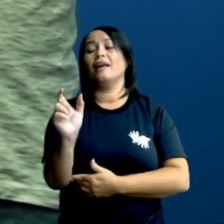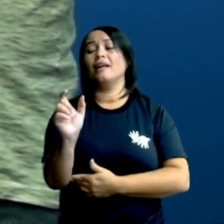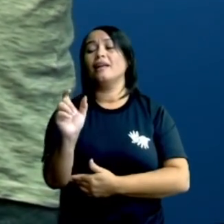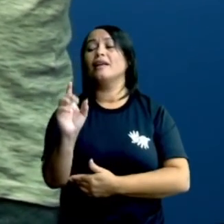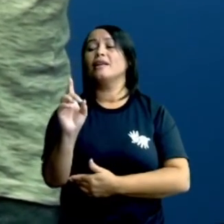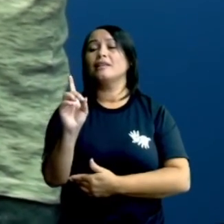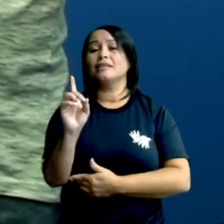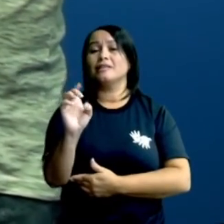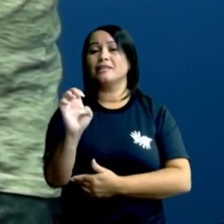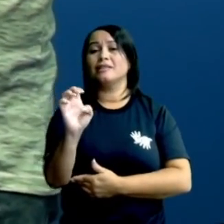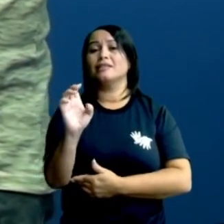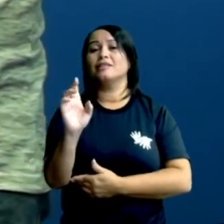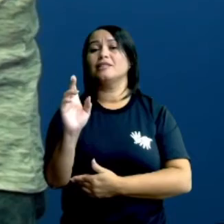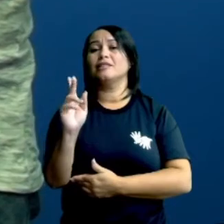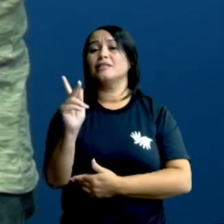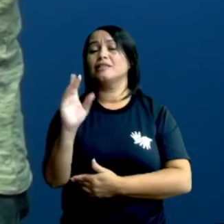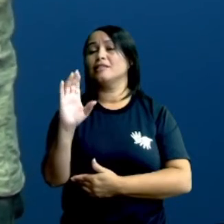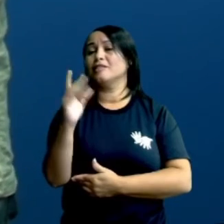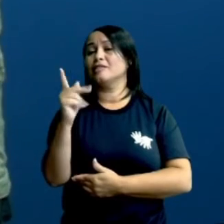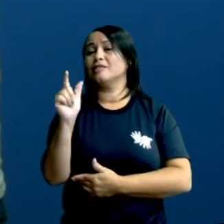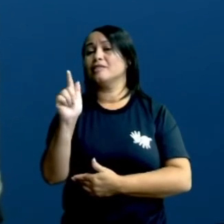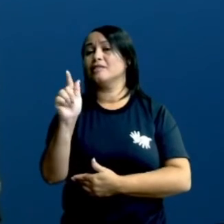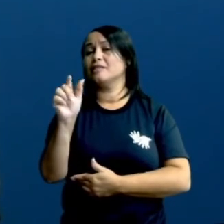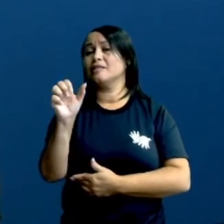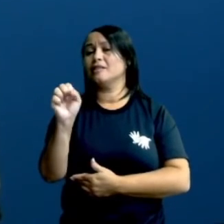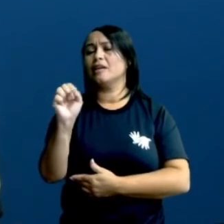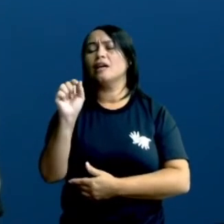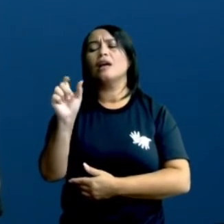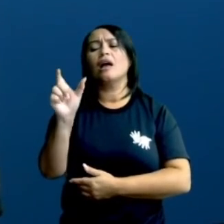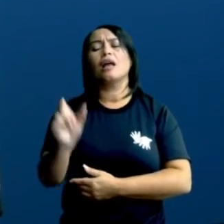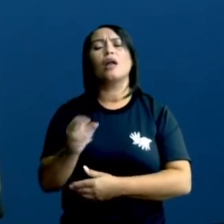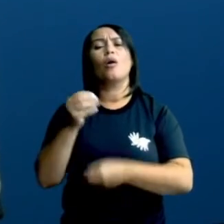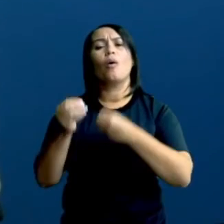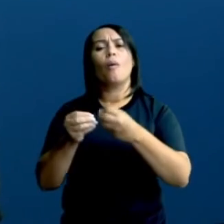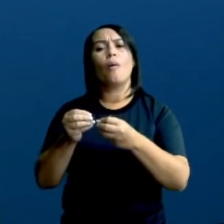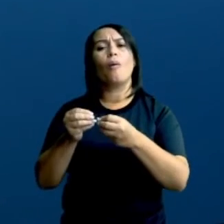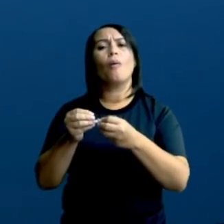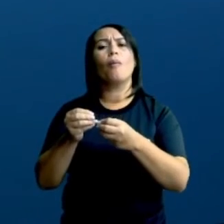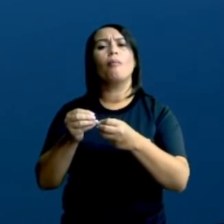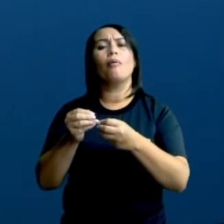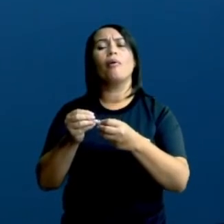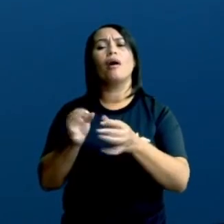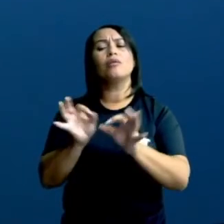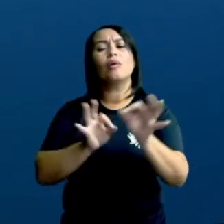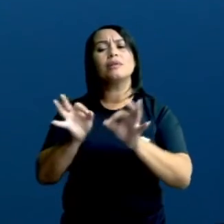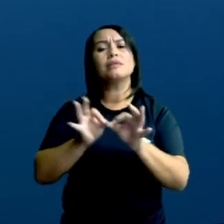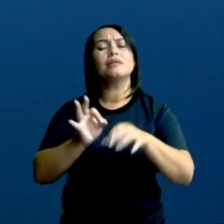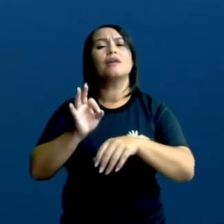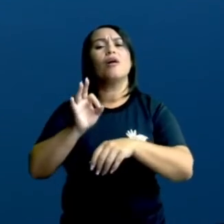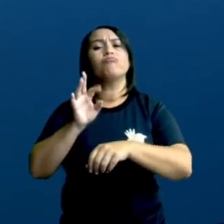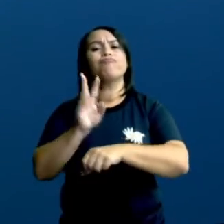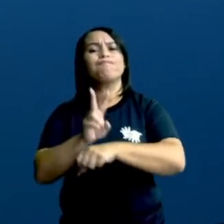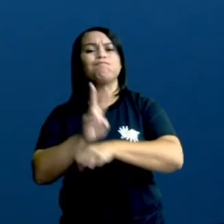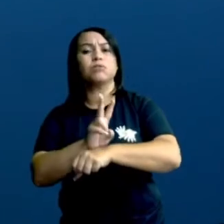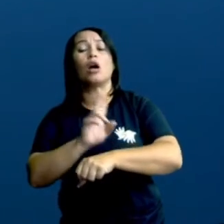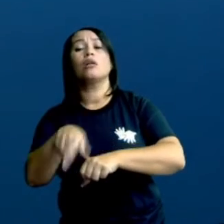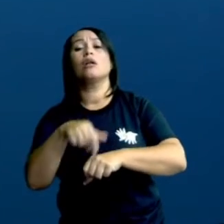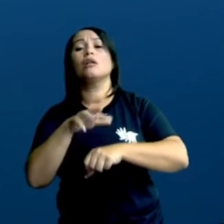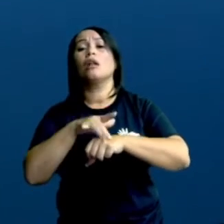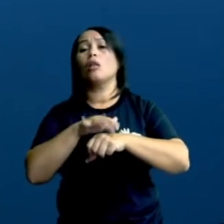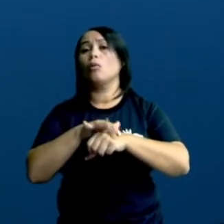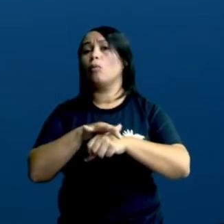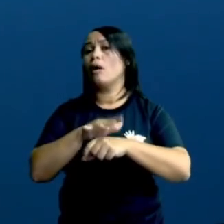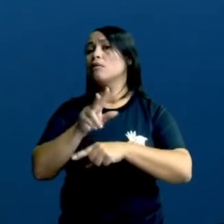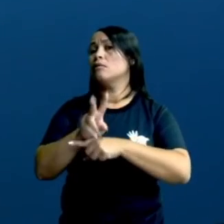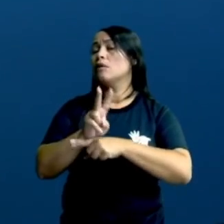E esse combate a essa doença foi se basear principalmente no combate ao inseto vetor, o